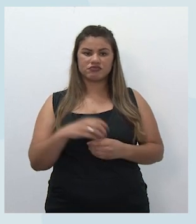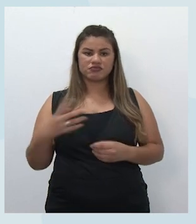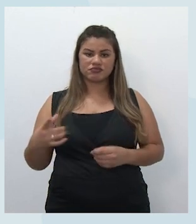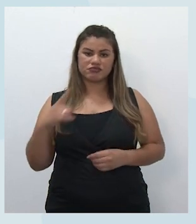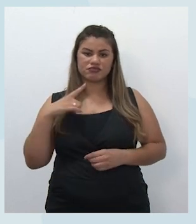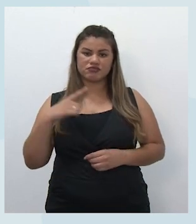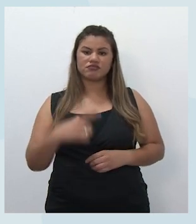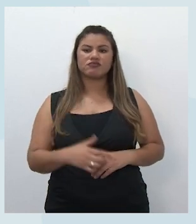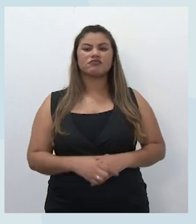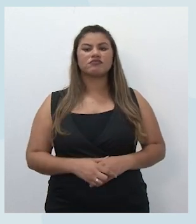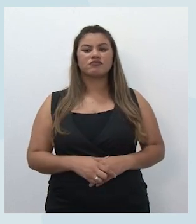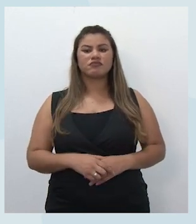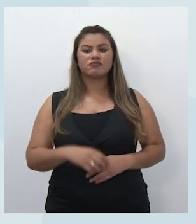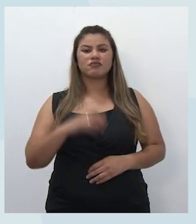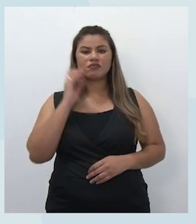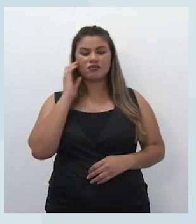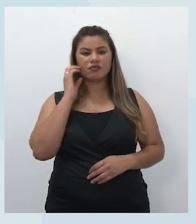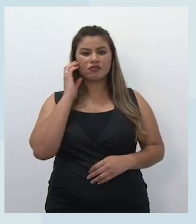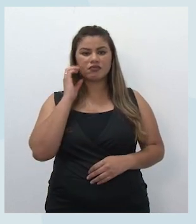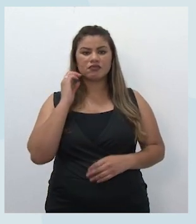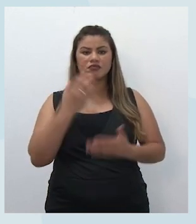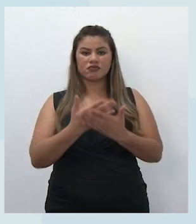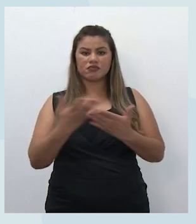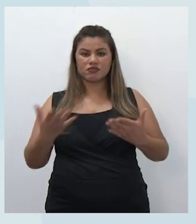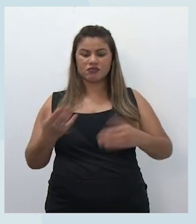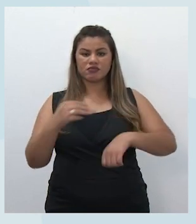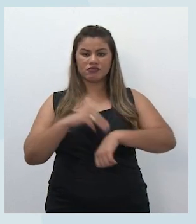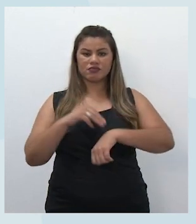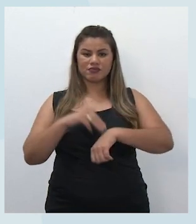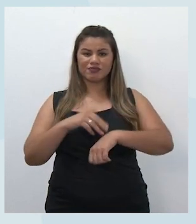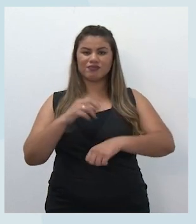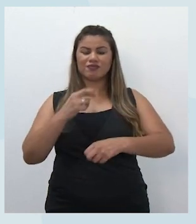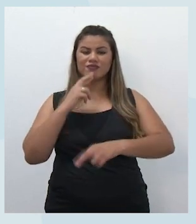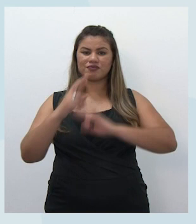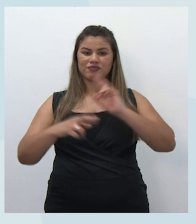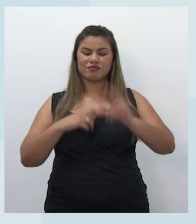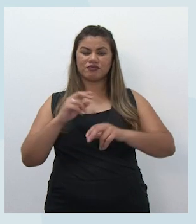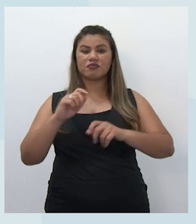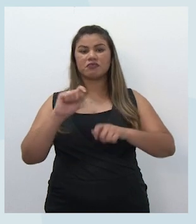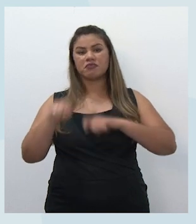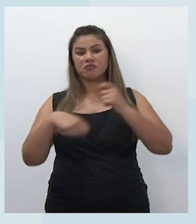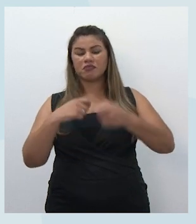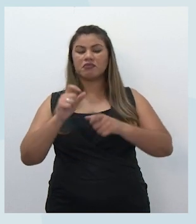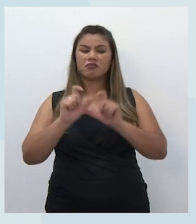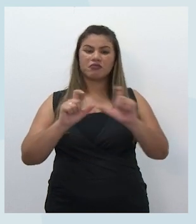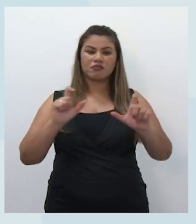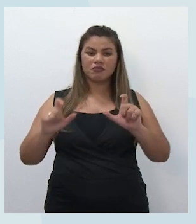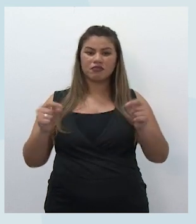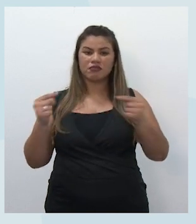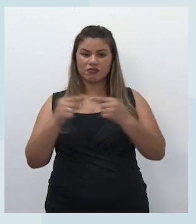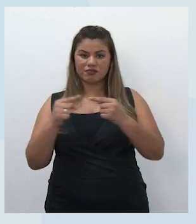ensino médio. Então, uns minutinhos para vocês estarem colocando no chat algumas palavras,